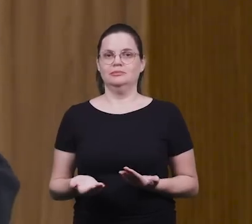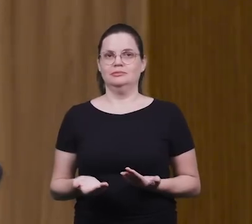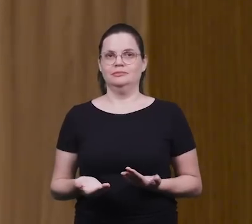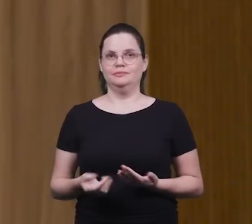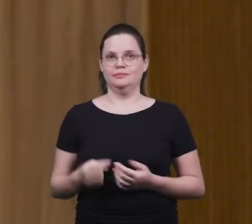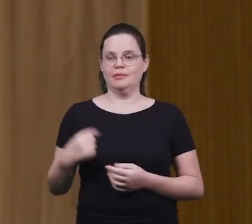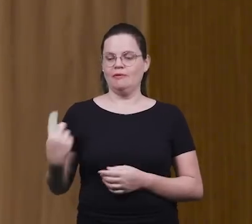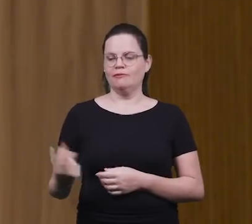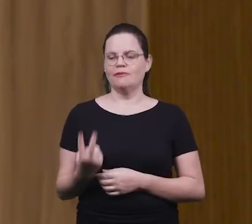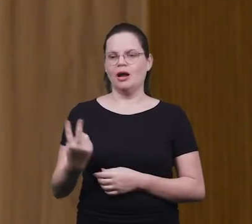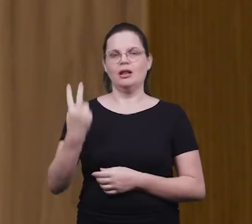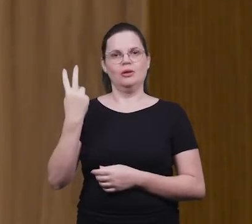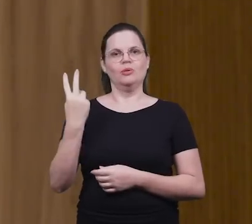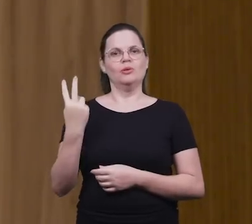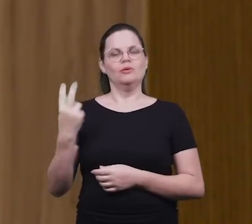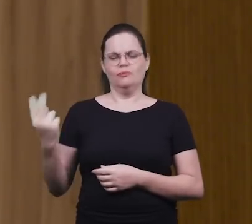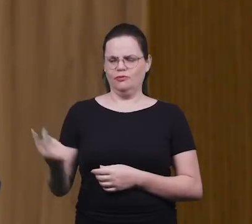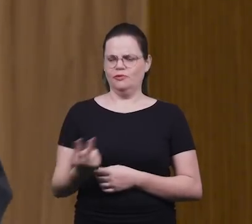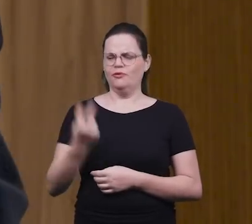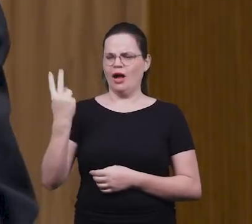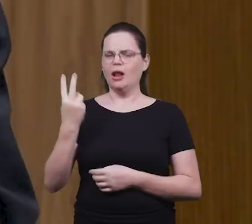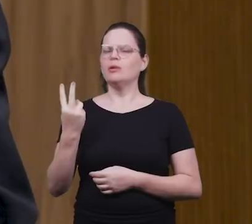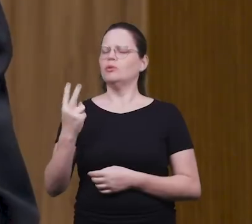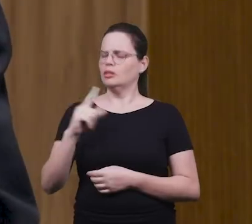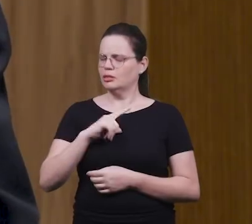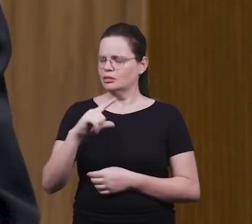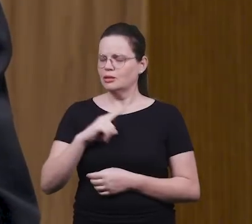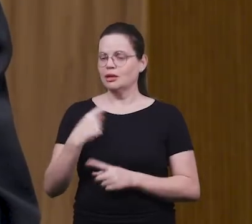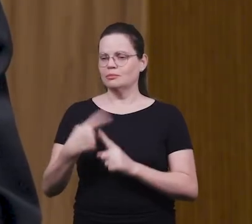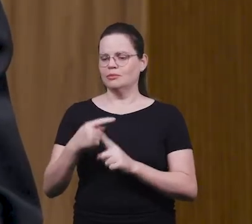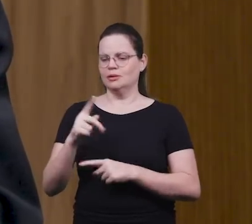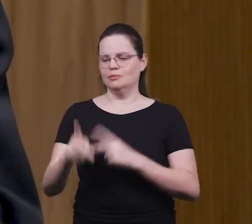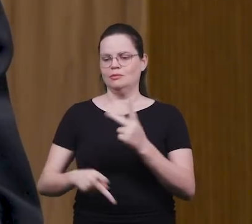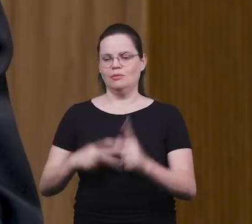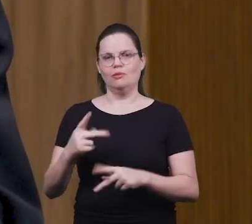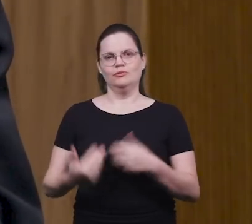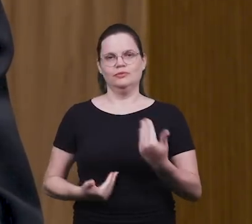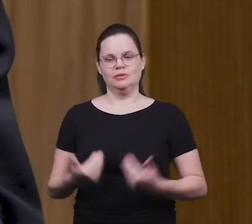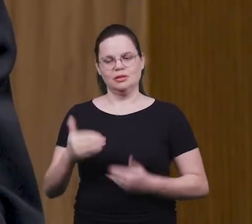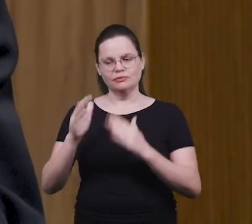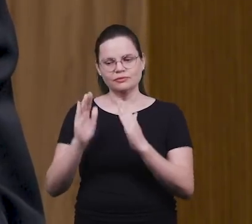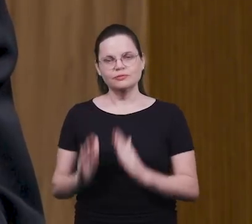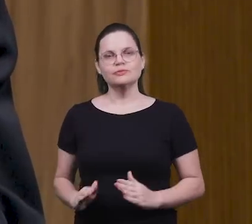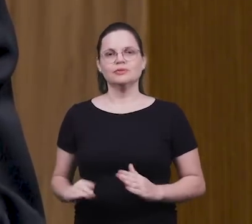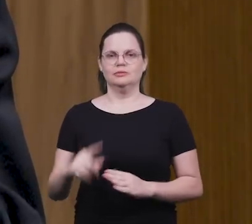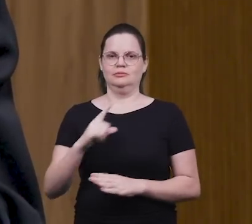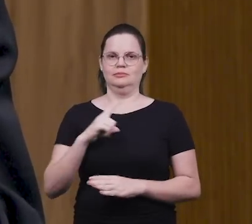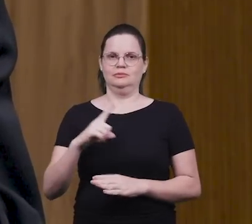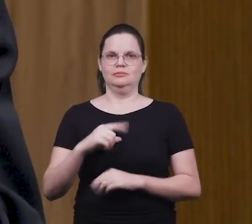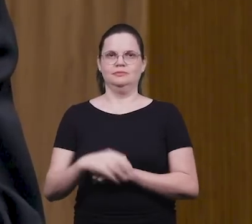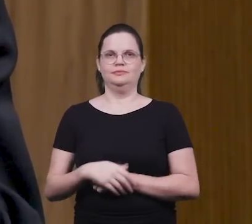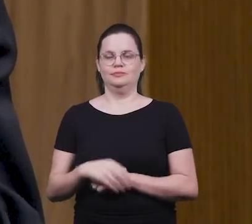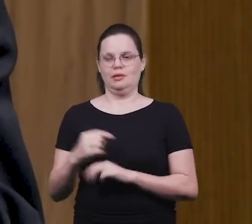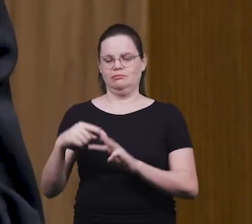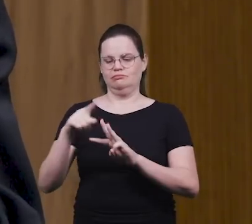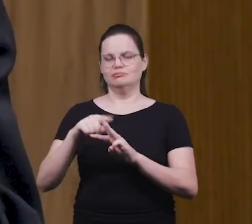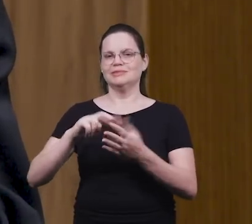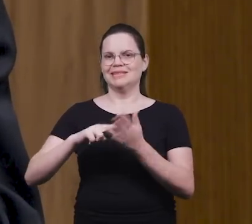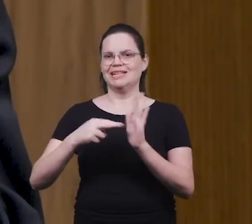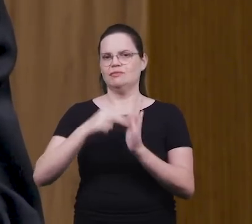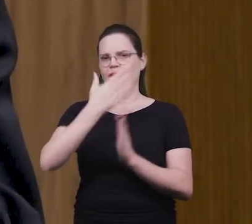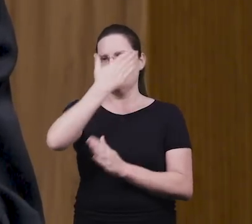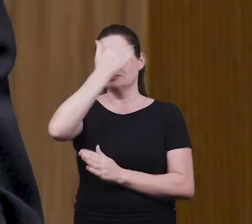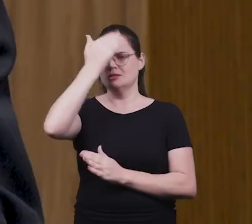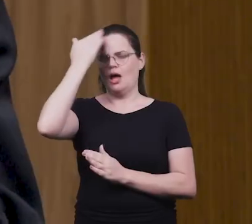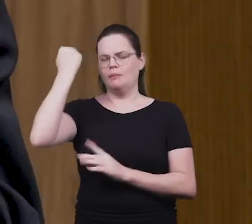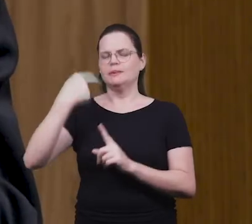ser conservado a partir de Sardes, a palavra descoberta. Então isso era o Espírito de Sabedoria, a igreja que foi sábia